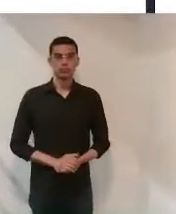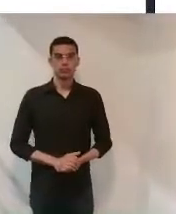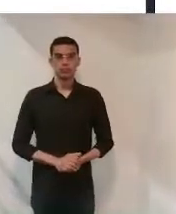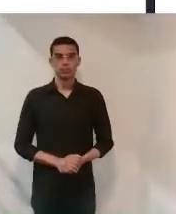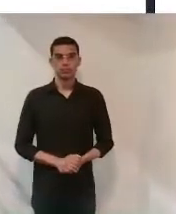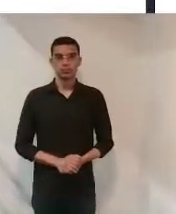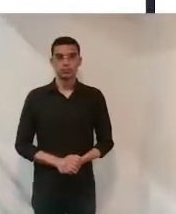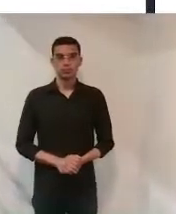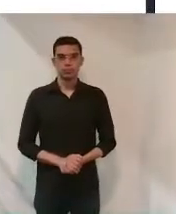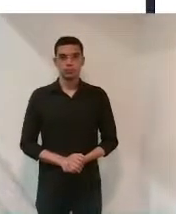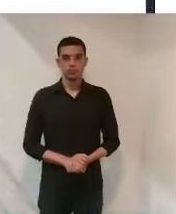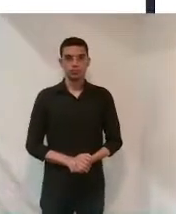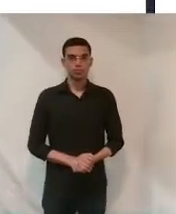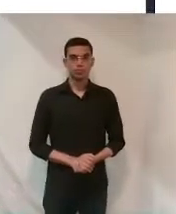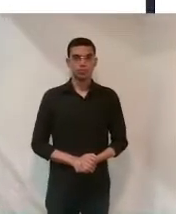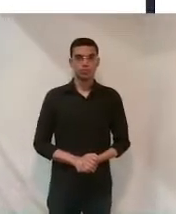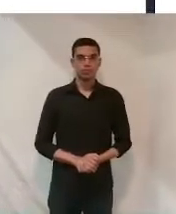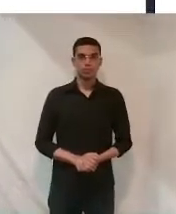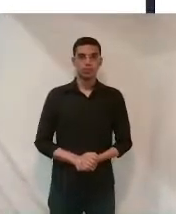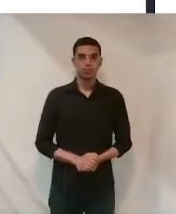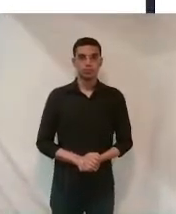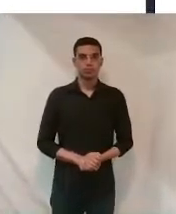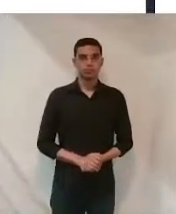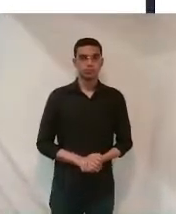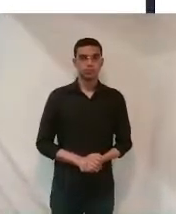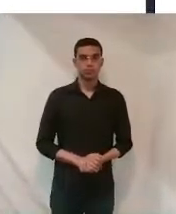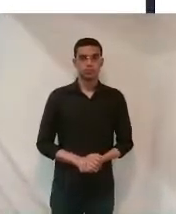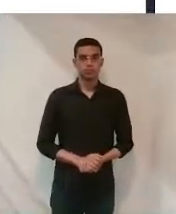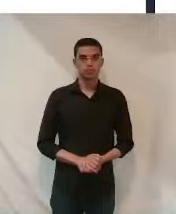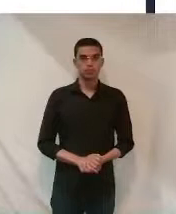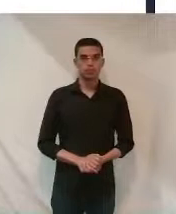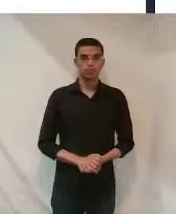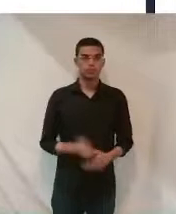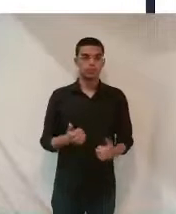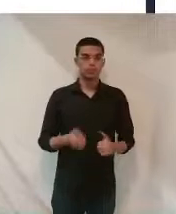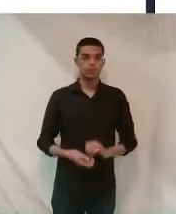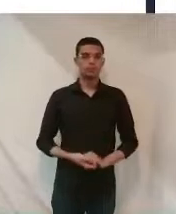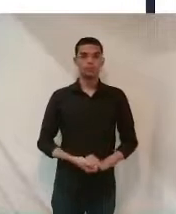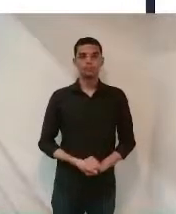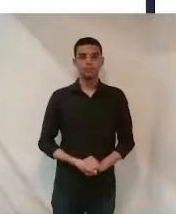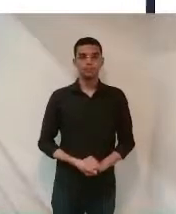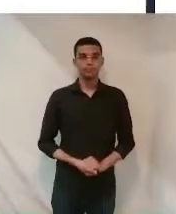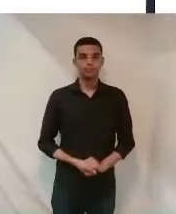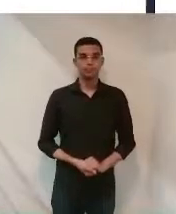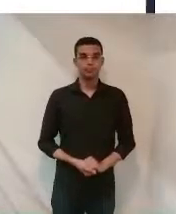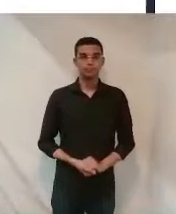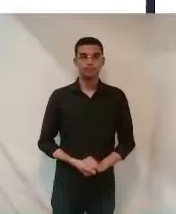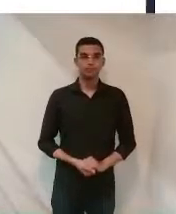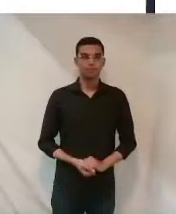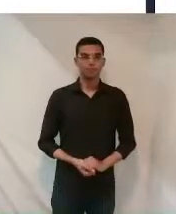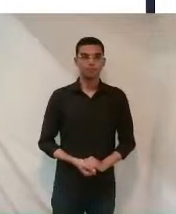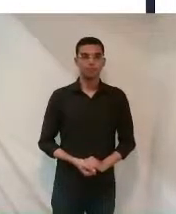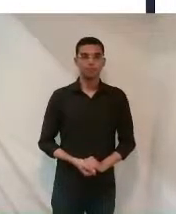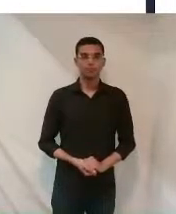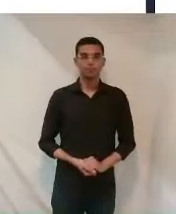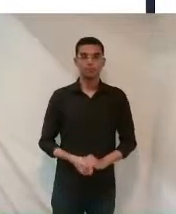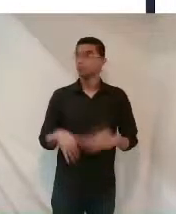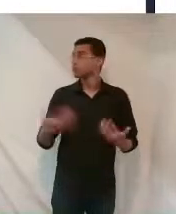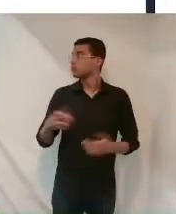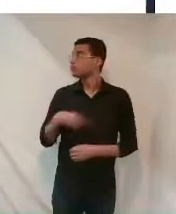público. E ali é o melhor dos mundos, né? Porque a gente tem uma participação do setor que tem que fazer logística reversa na